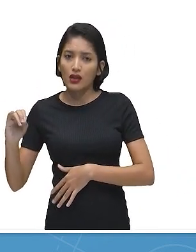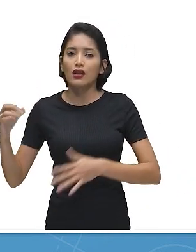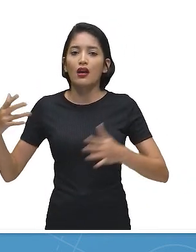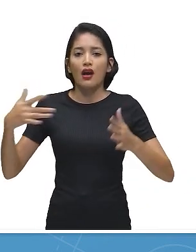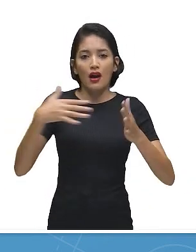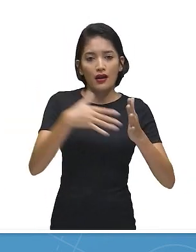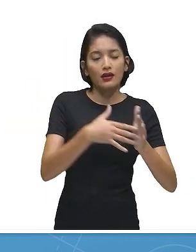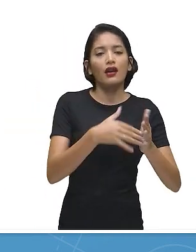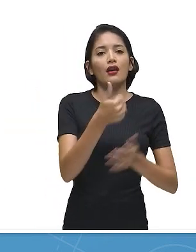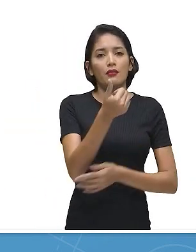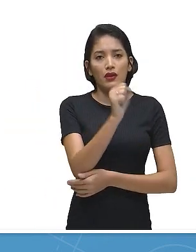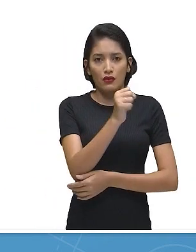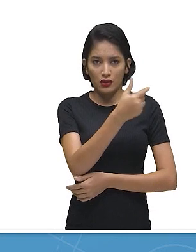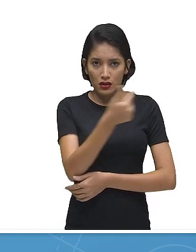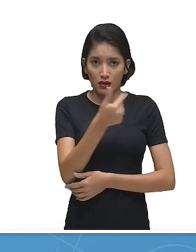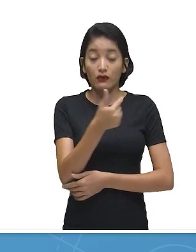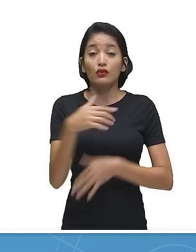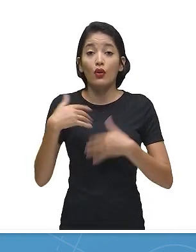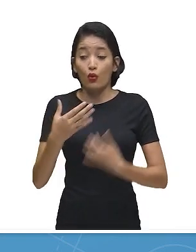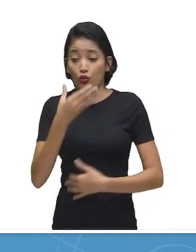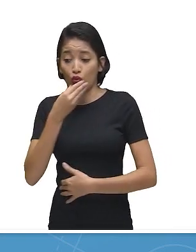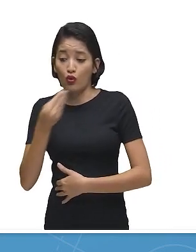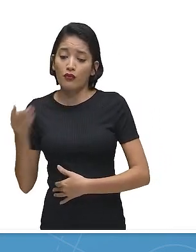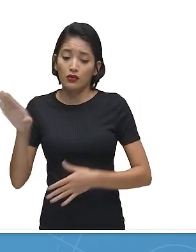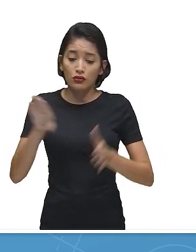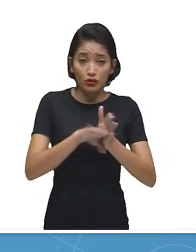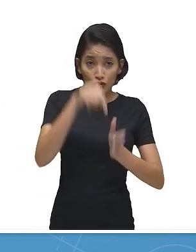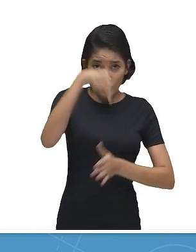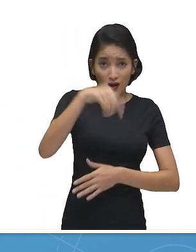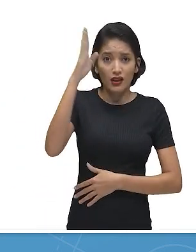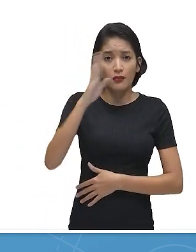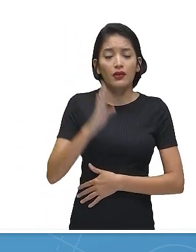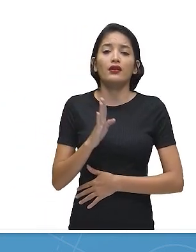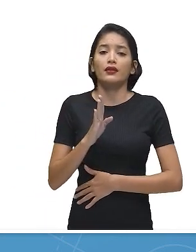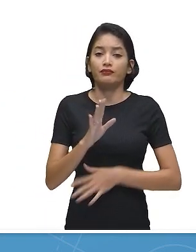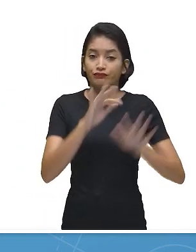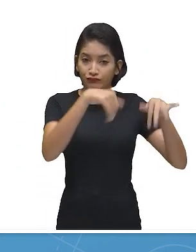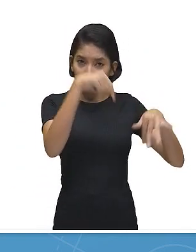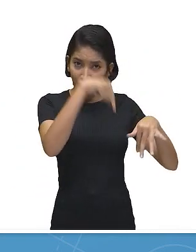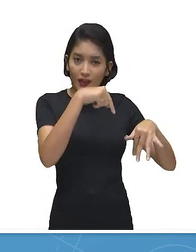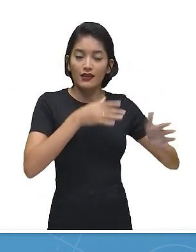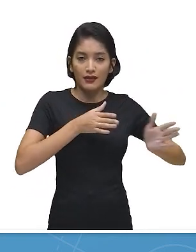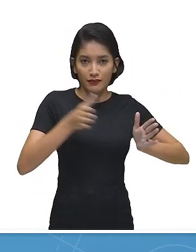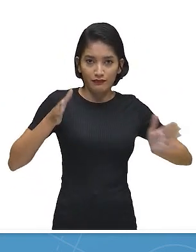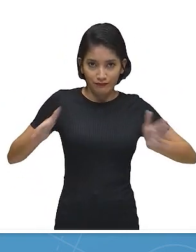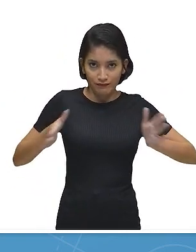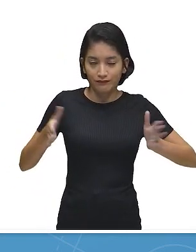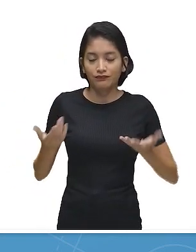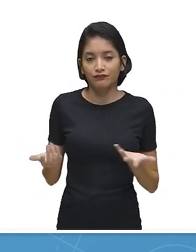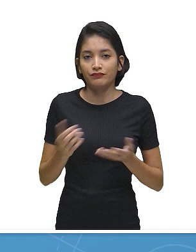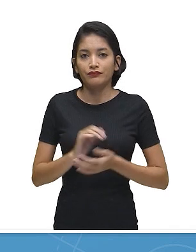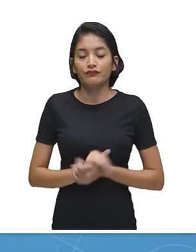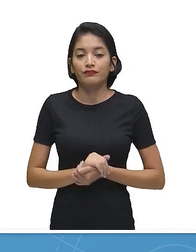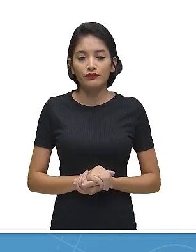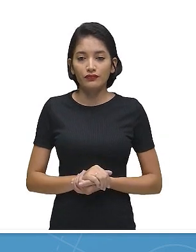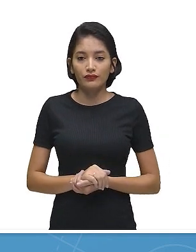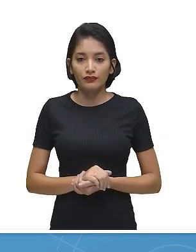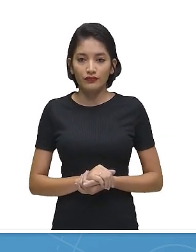Brasil colônia. Na história da arte, esse período se estende aproximadamente do